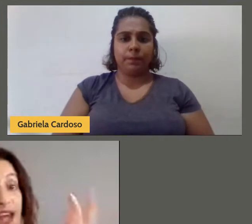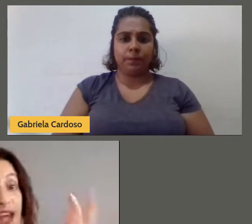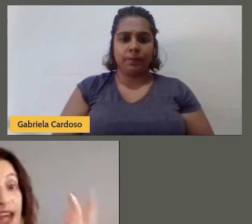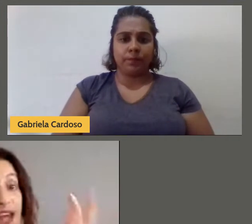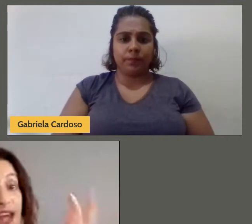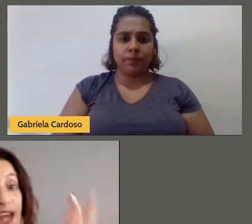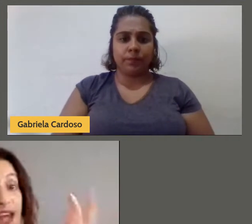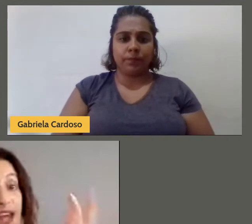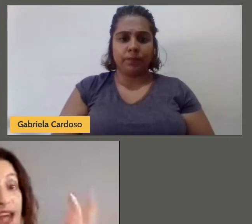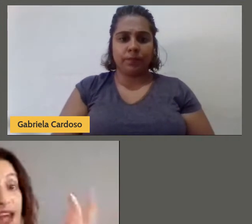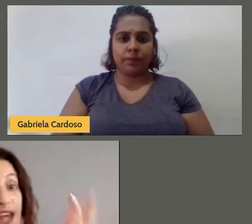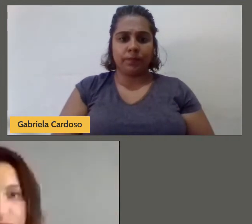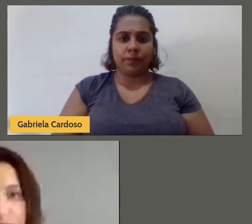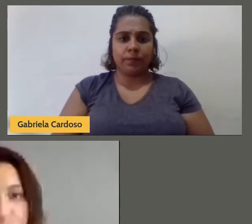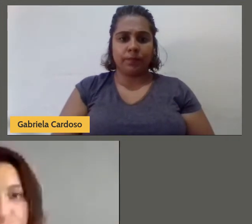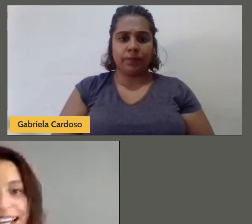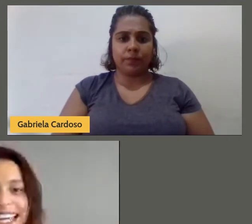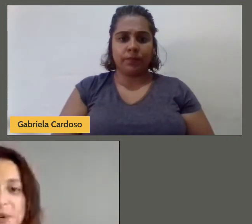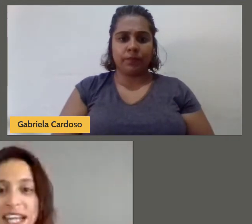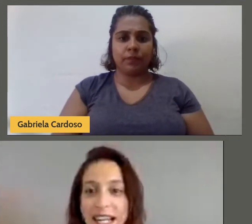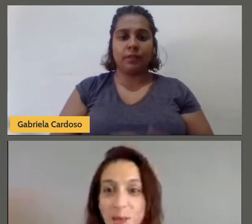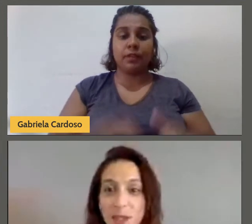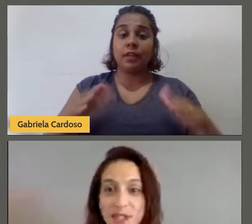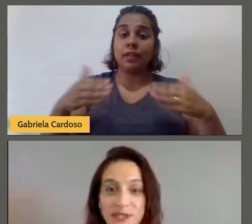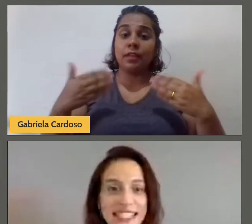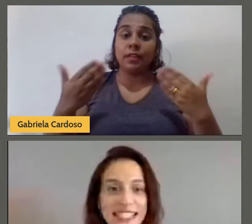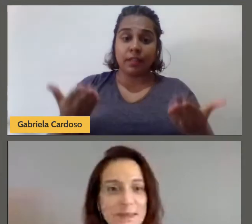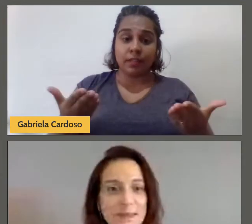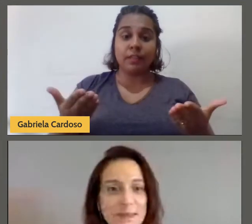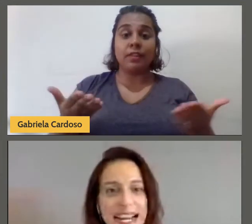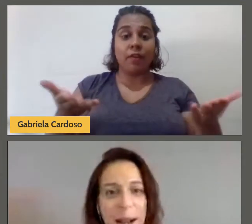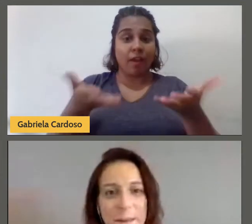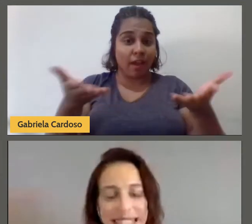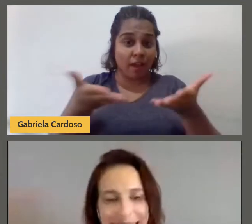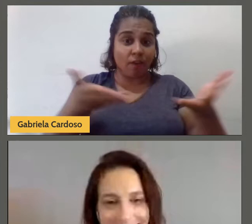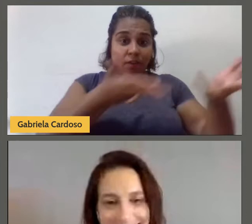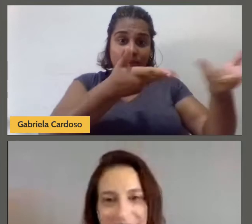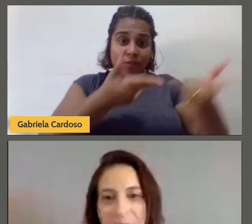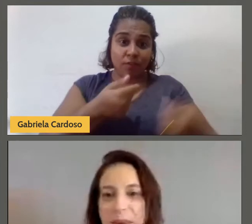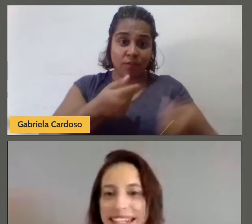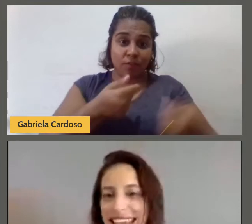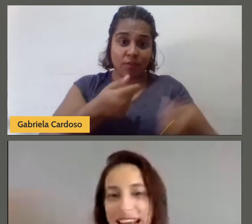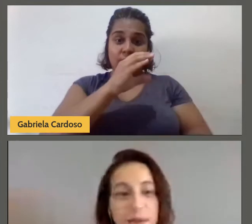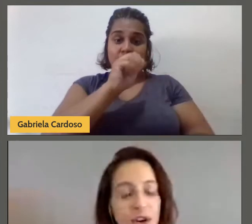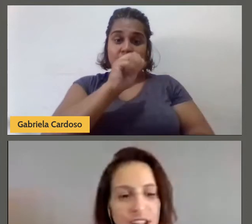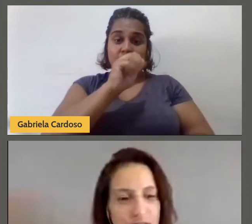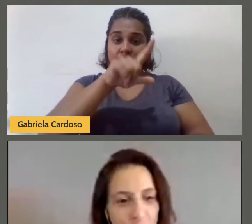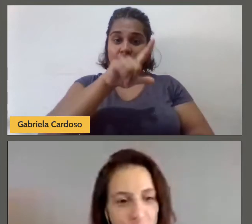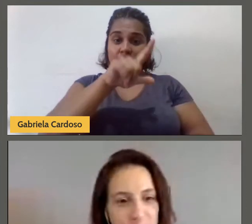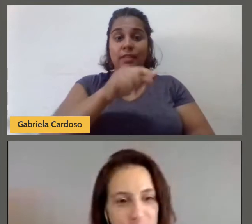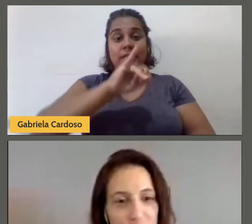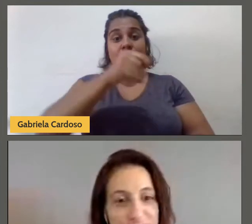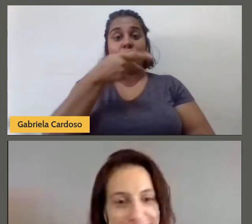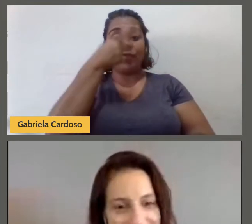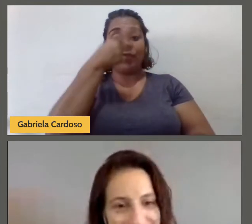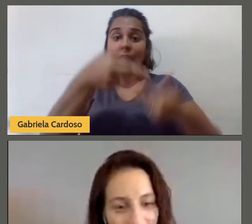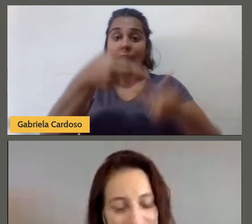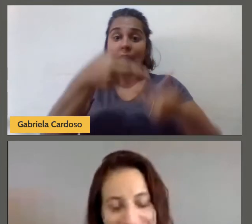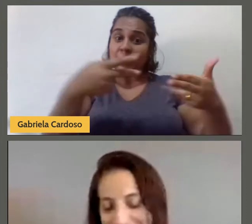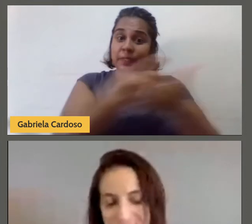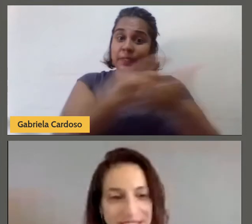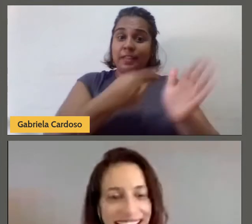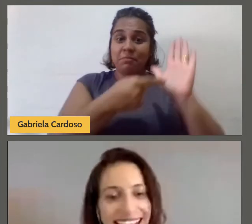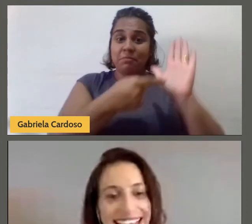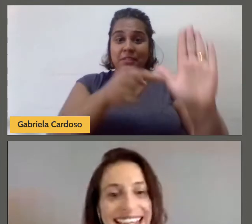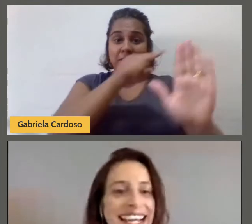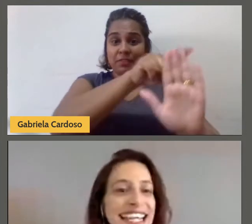refúgio. Queria dar as boas-vindas para a Camila, para que ela me corrija se eu cometi algum deslize na apresentação dela,